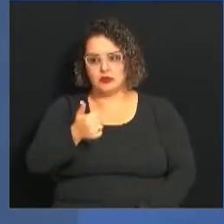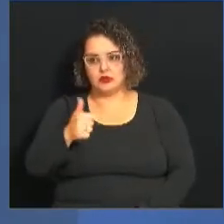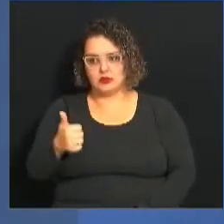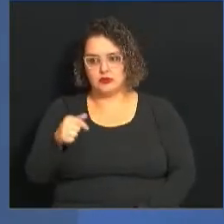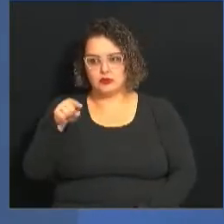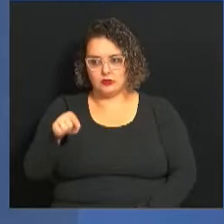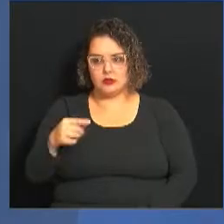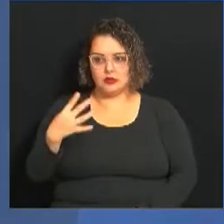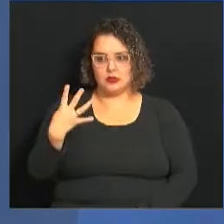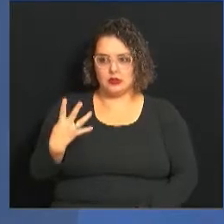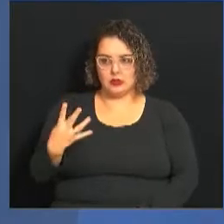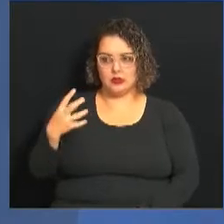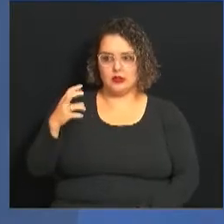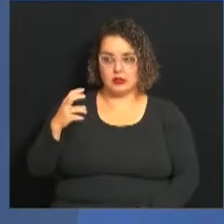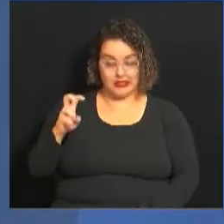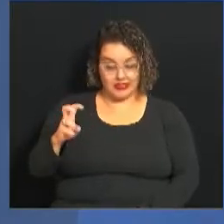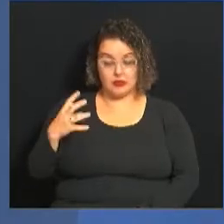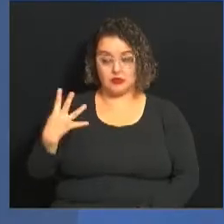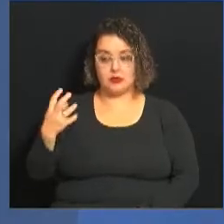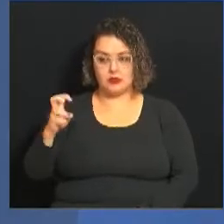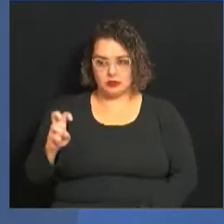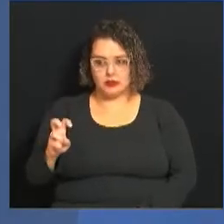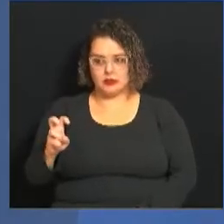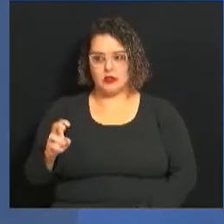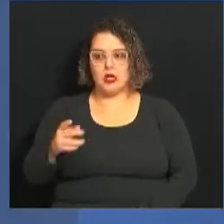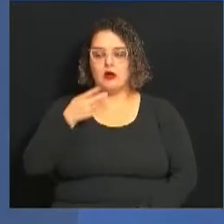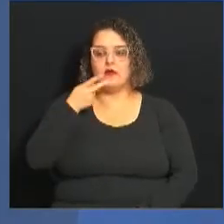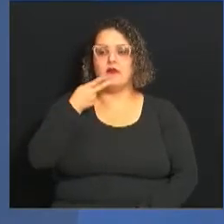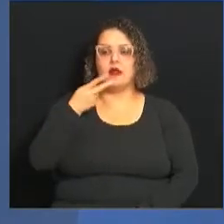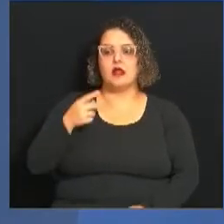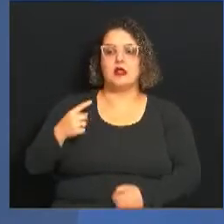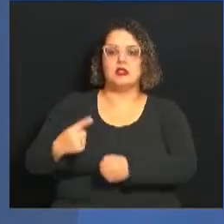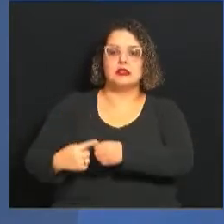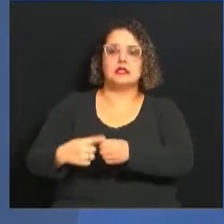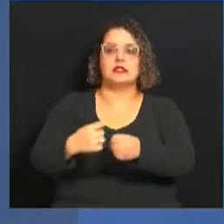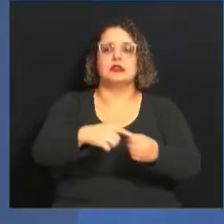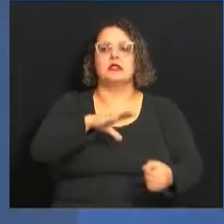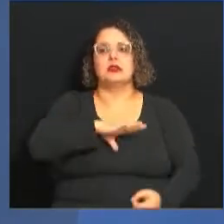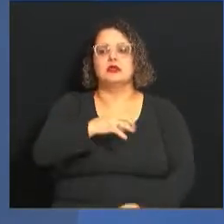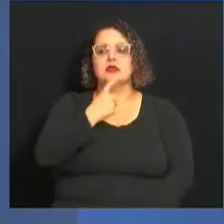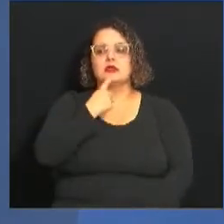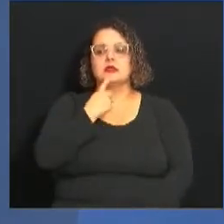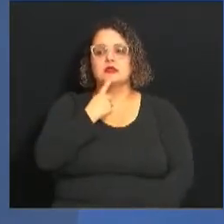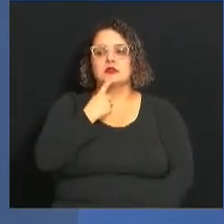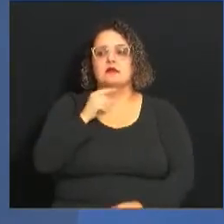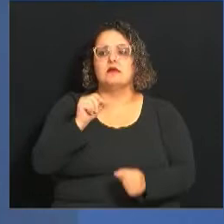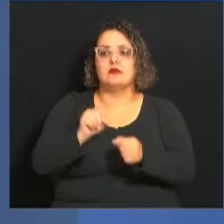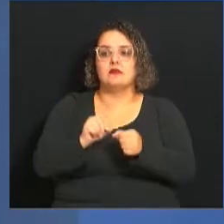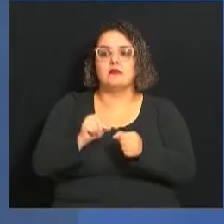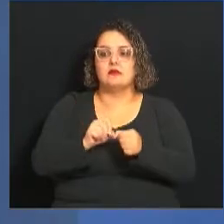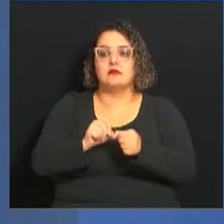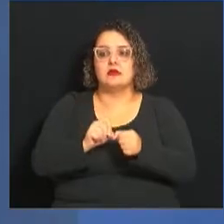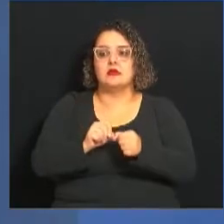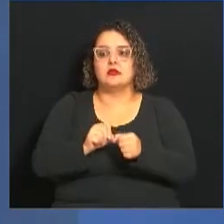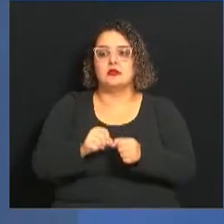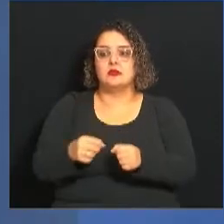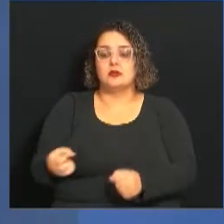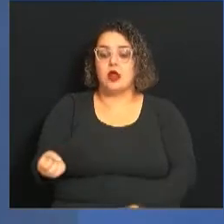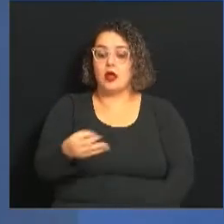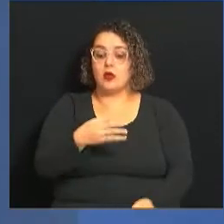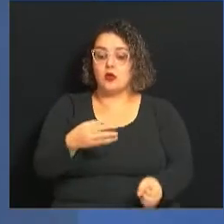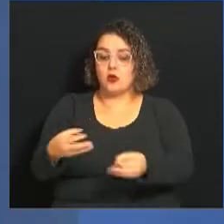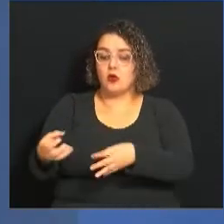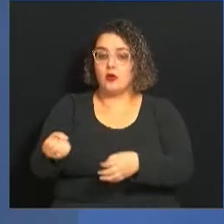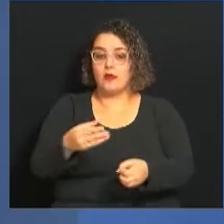5.411.545 casos. Agora a gente vai falar da região metropolitana de Campinas, fazendo aquela atualização